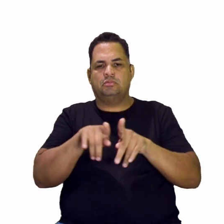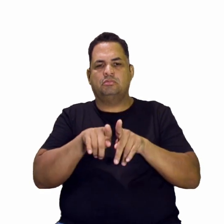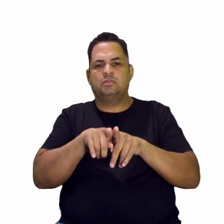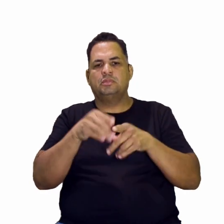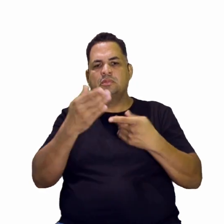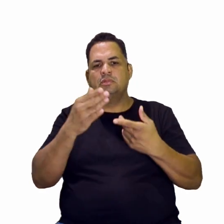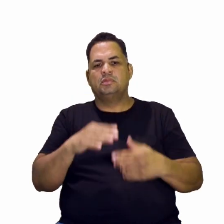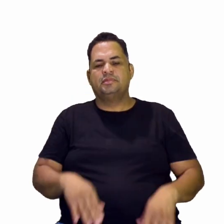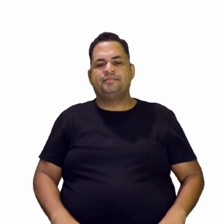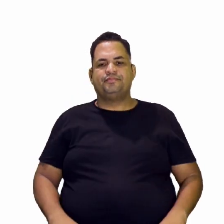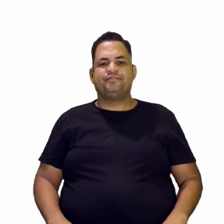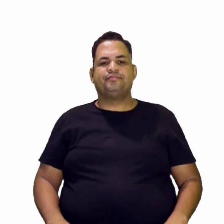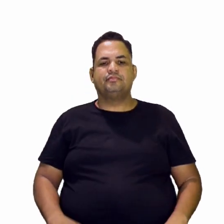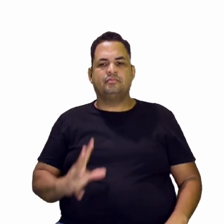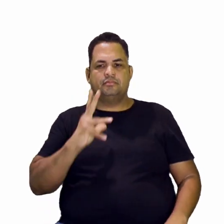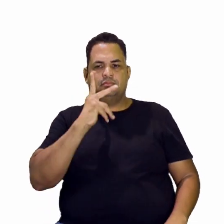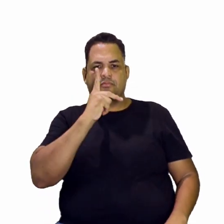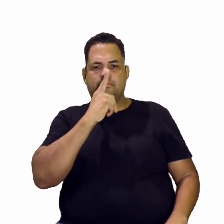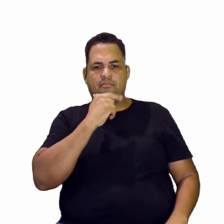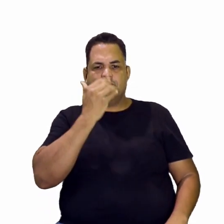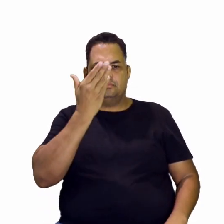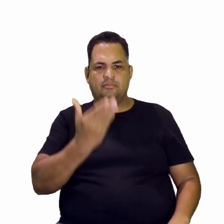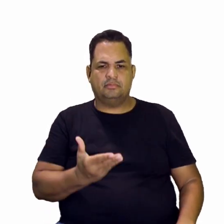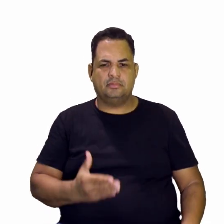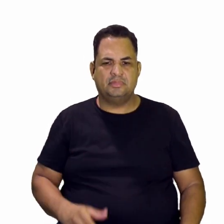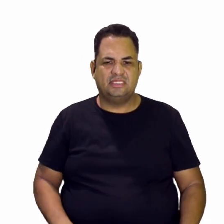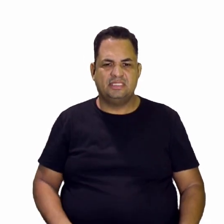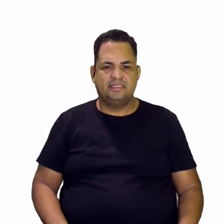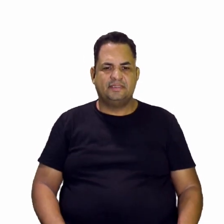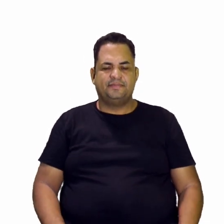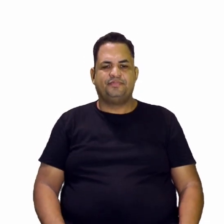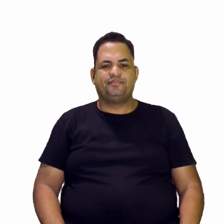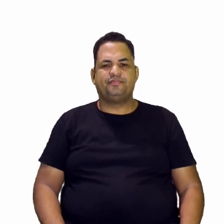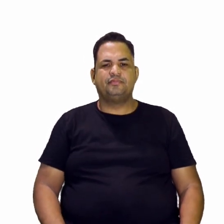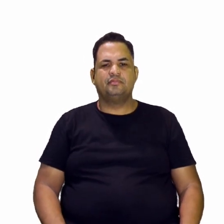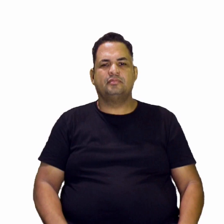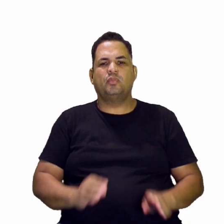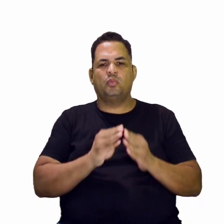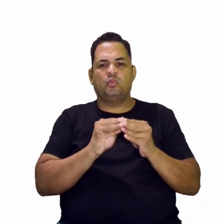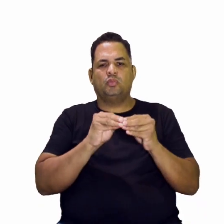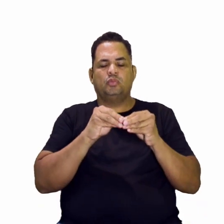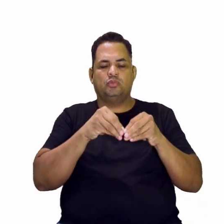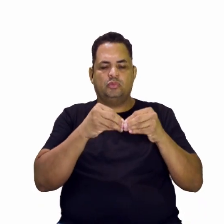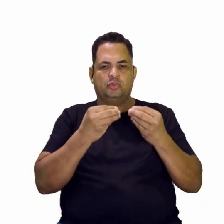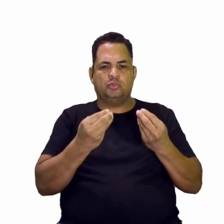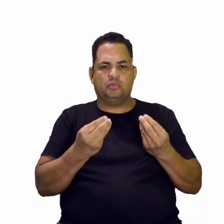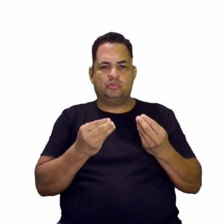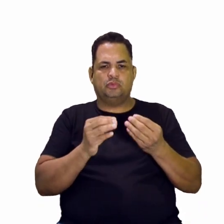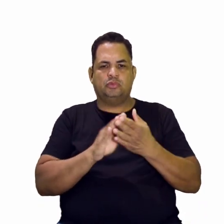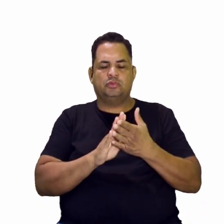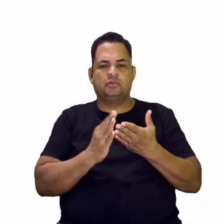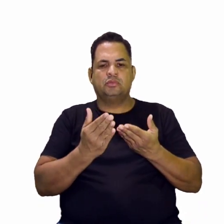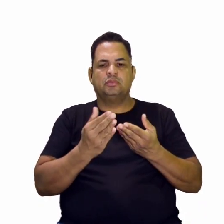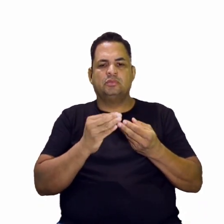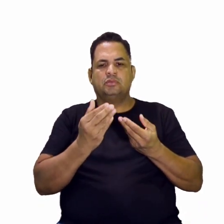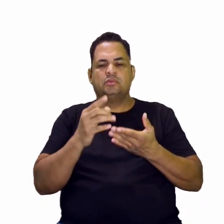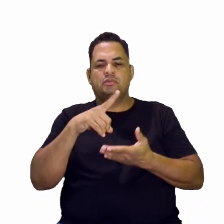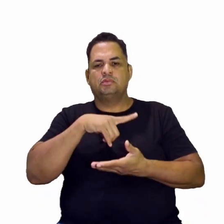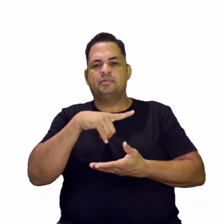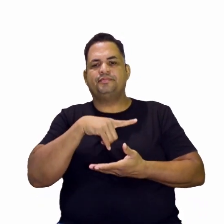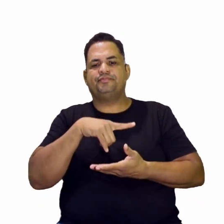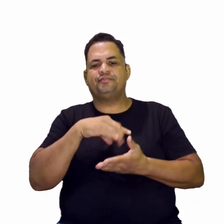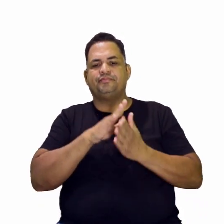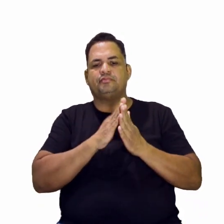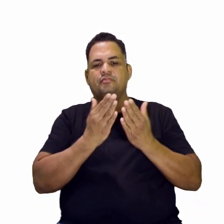pesquisada aí, que são animais bem bonitos, eu também acho eles bem bonitos, tá? As ostras, tá? Então esses animais, eles vão ter